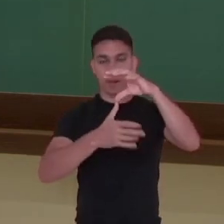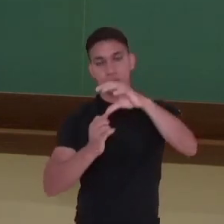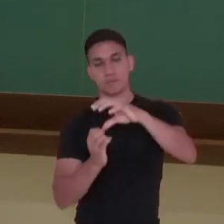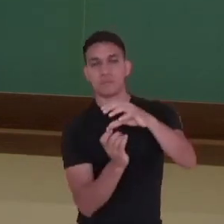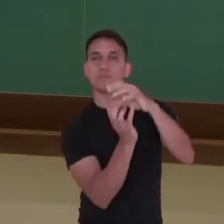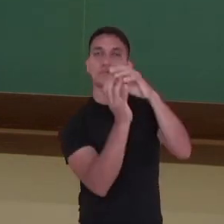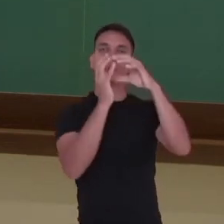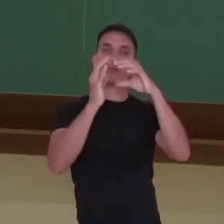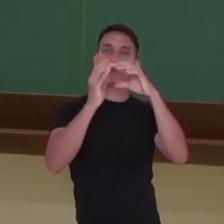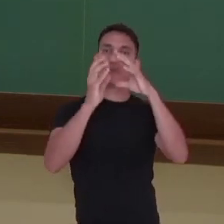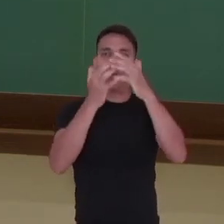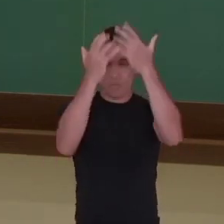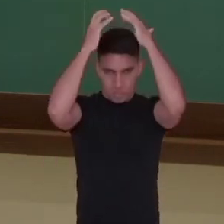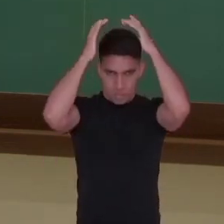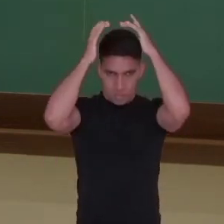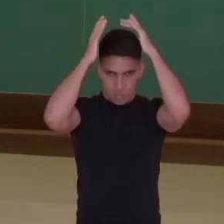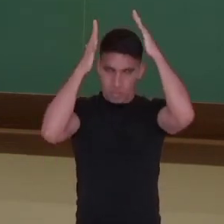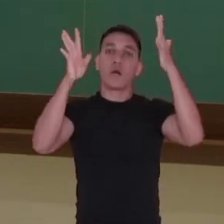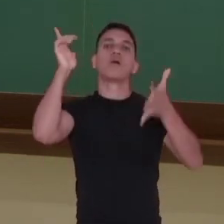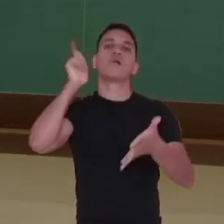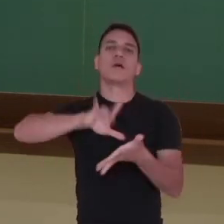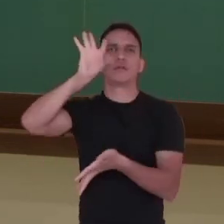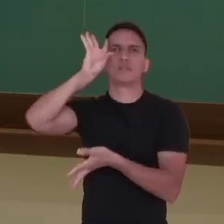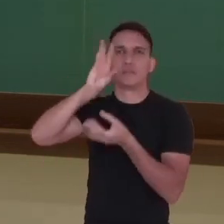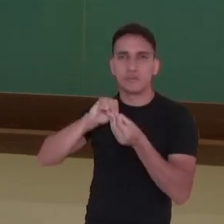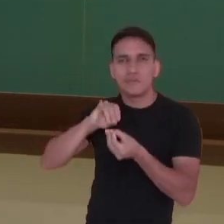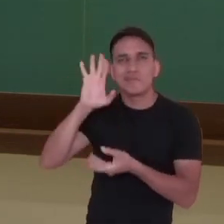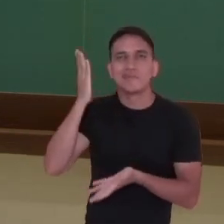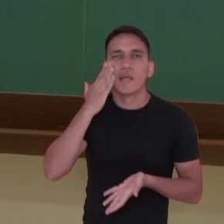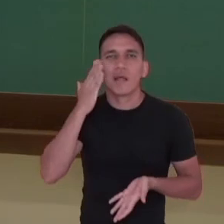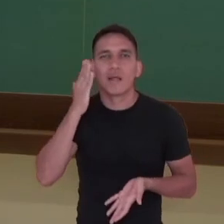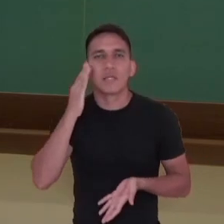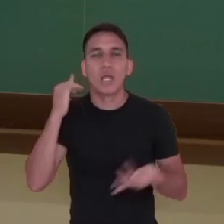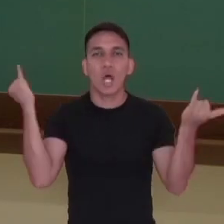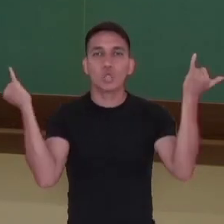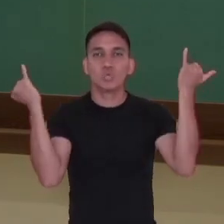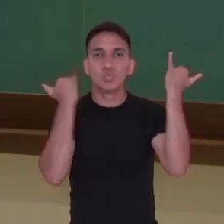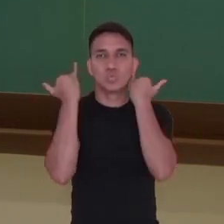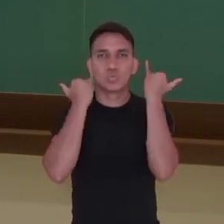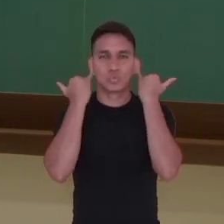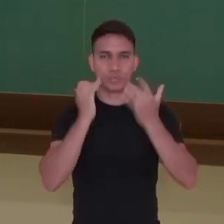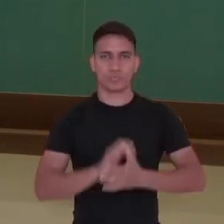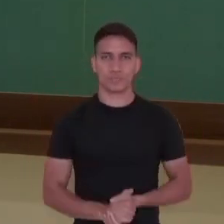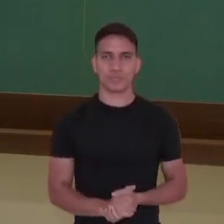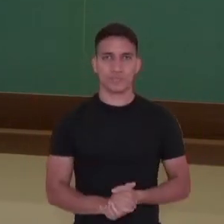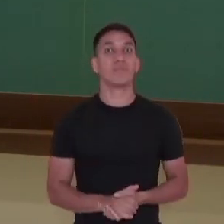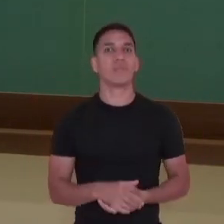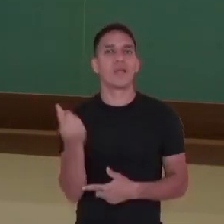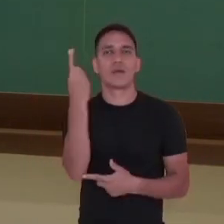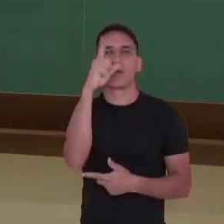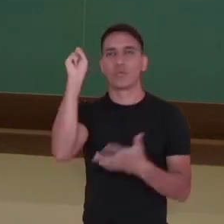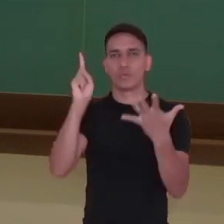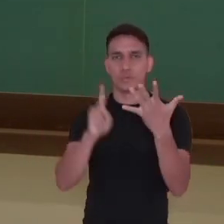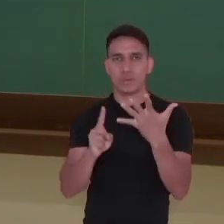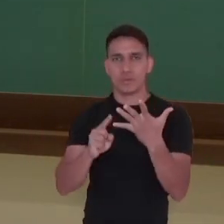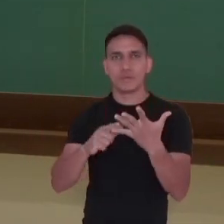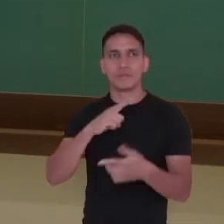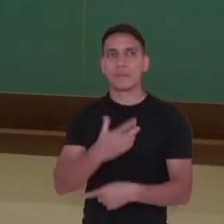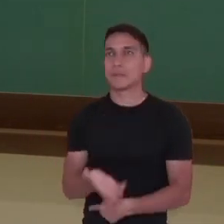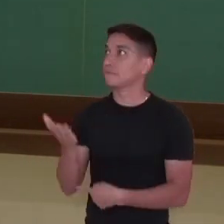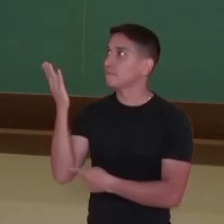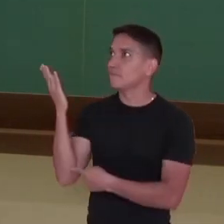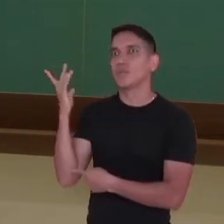nós compreendemos e reconhecemos os sons. E por último, o